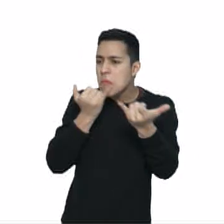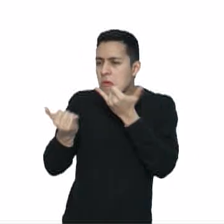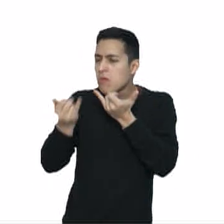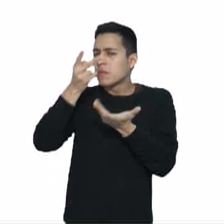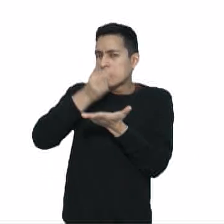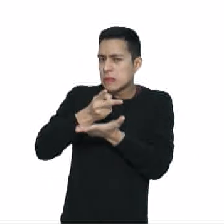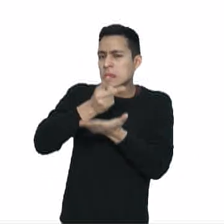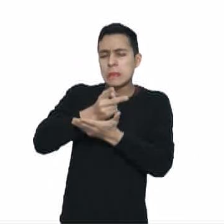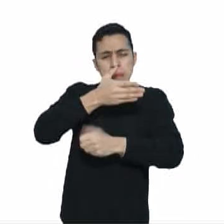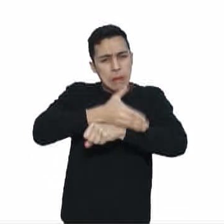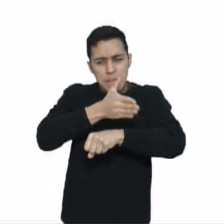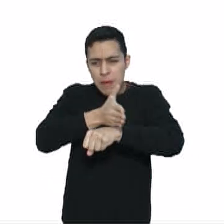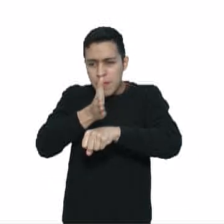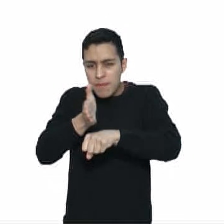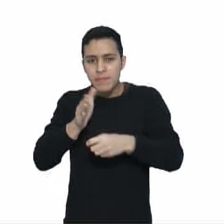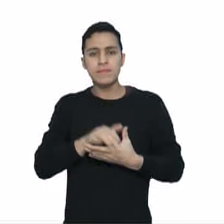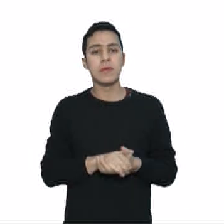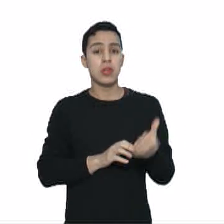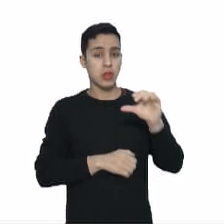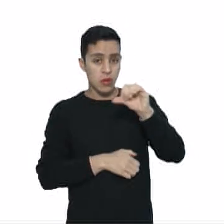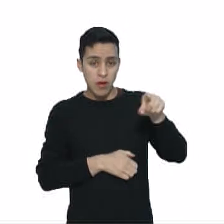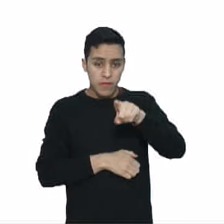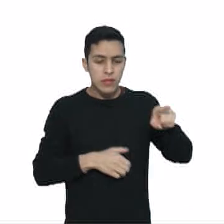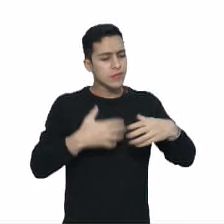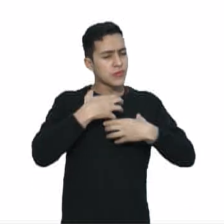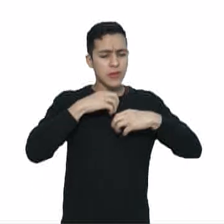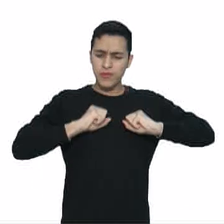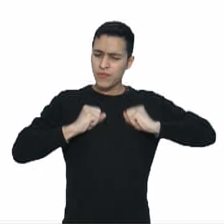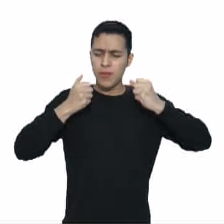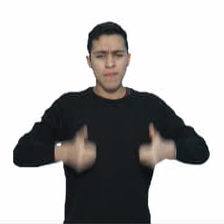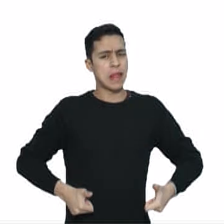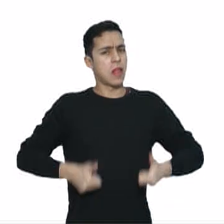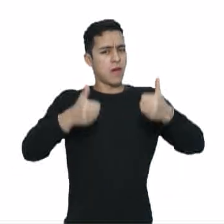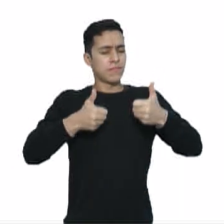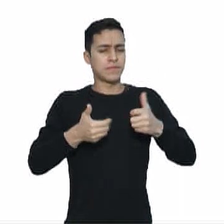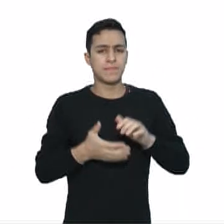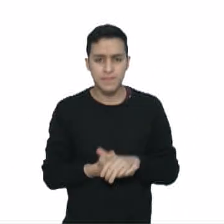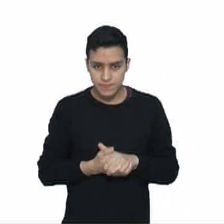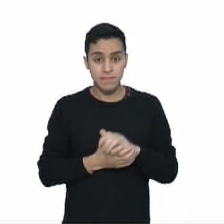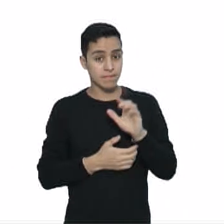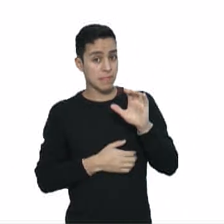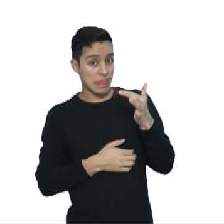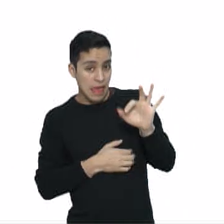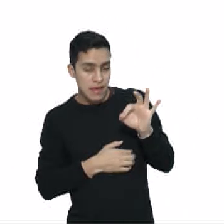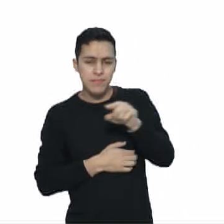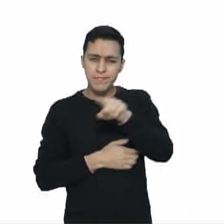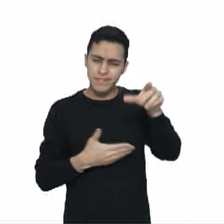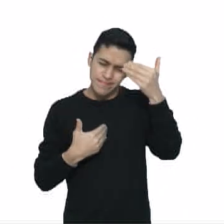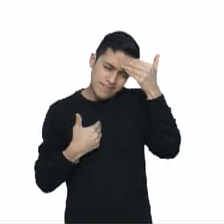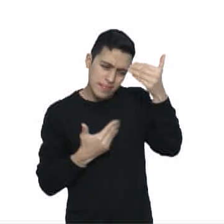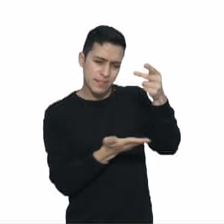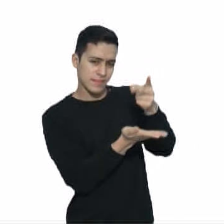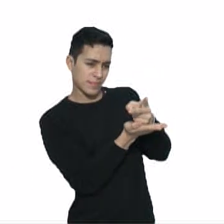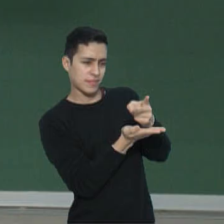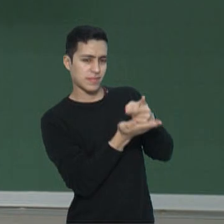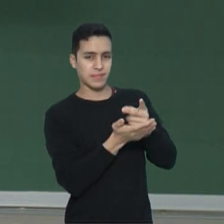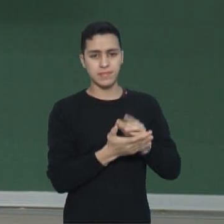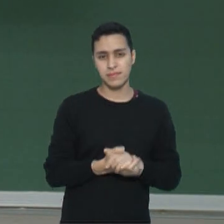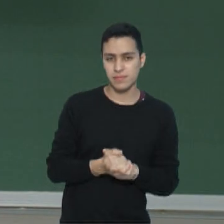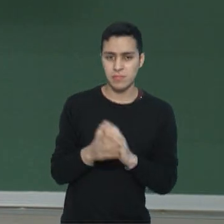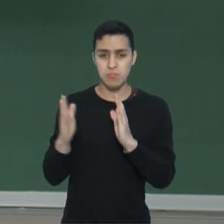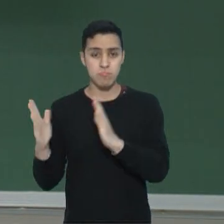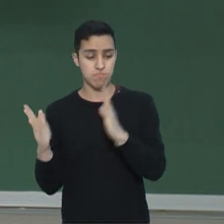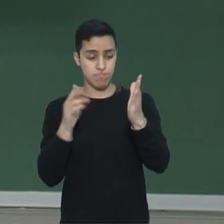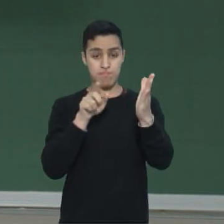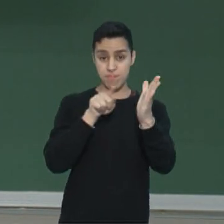instante. 9, sempre faça o melhor que puder. 10, seja grato. Uma pergunta